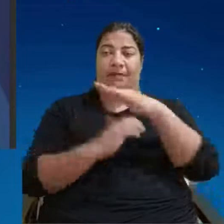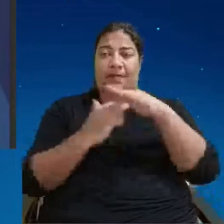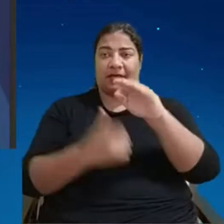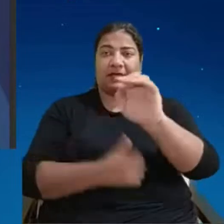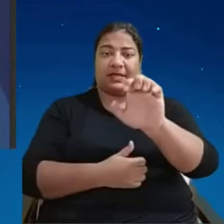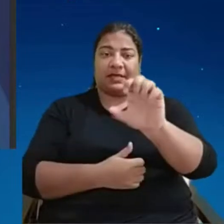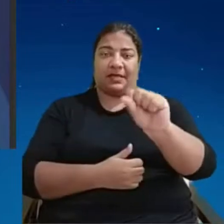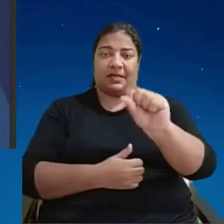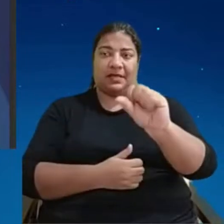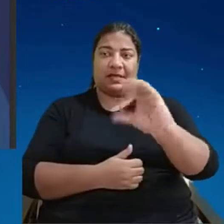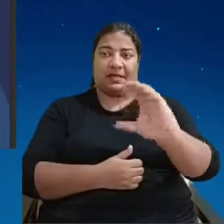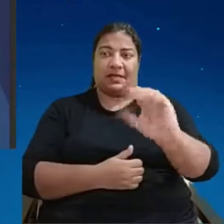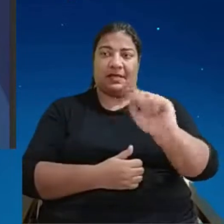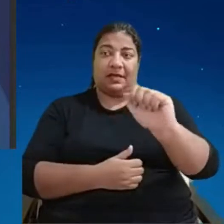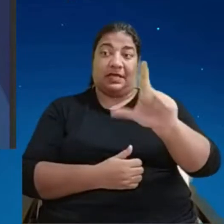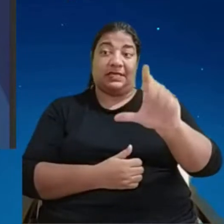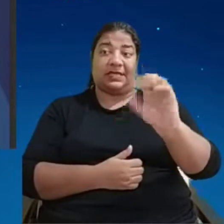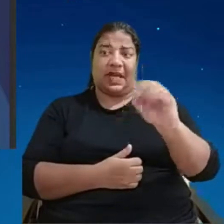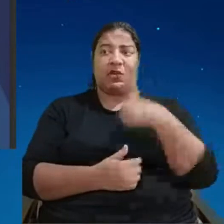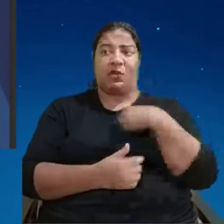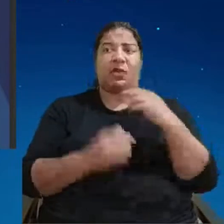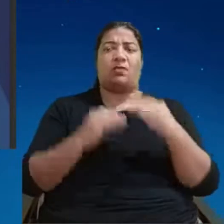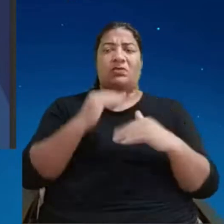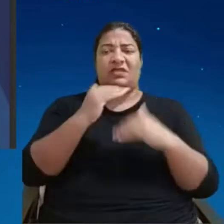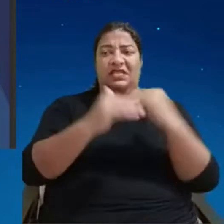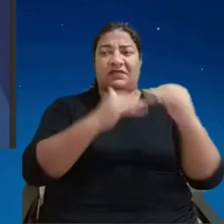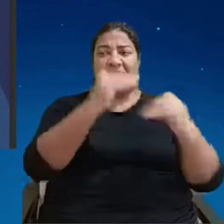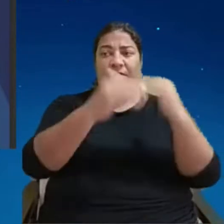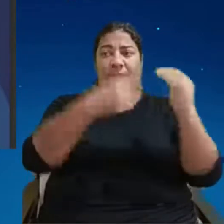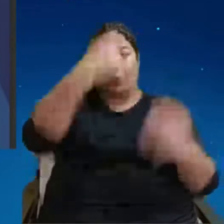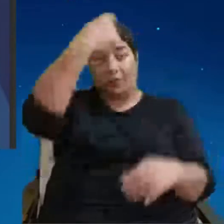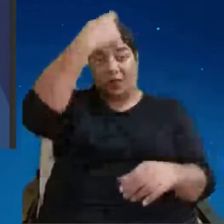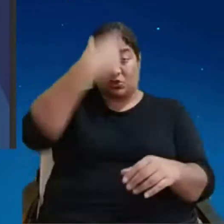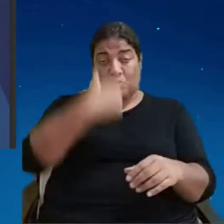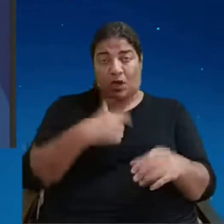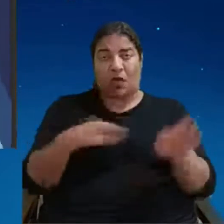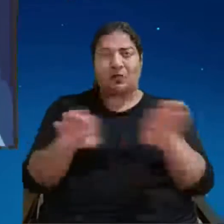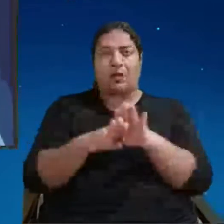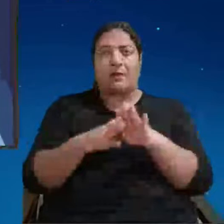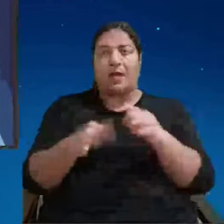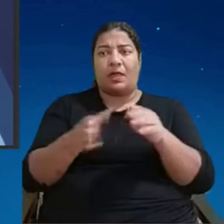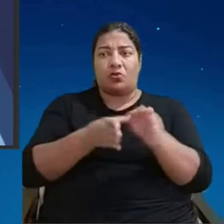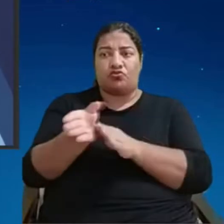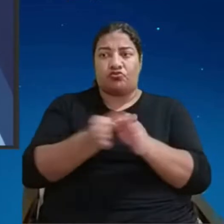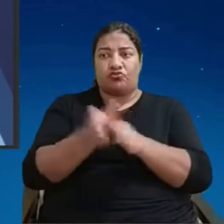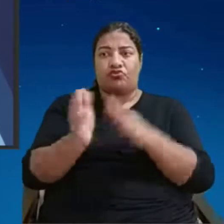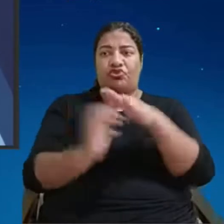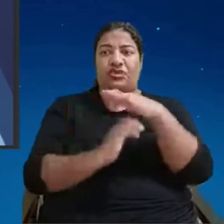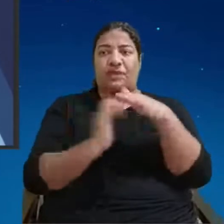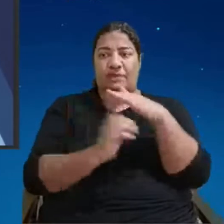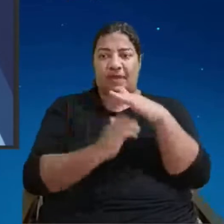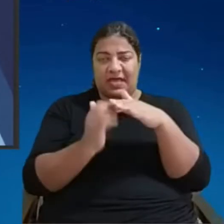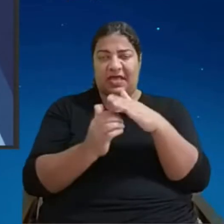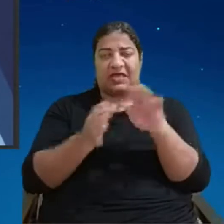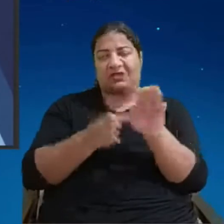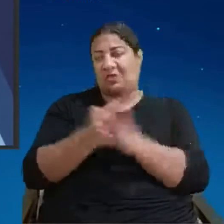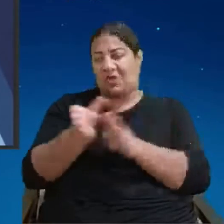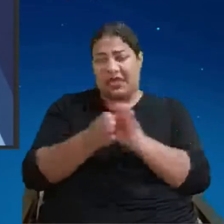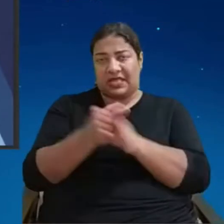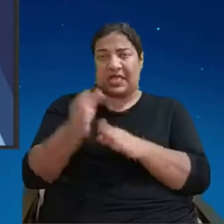desenvolvimento pessoal e consultoria para as empresas e, na verdade, faço reorientação de carreira.